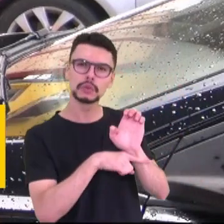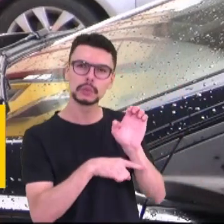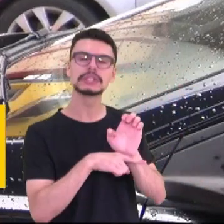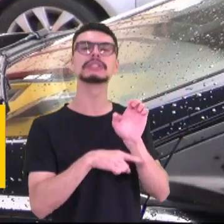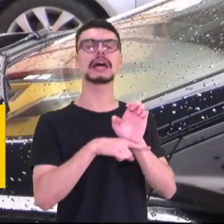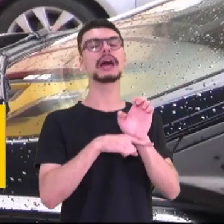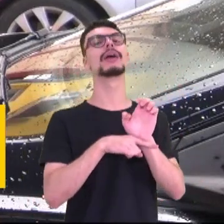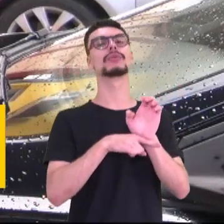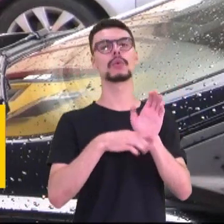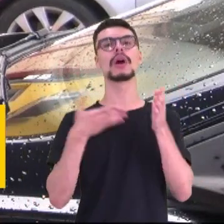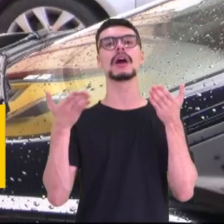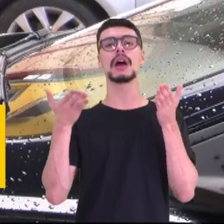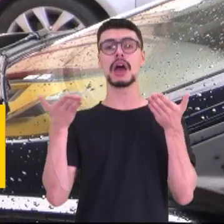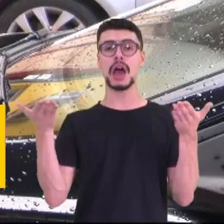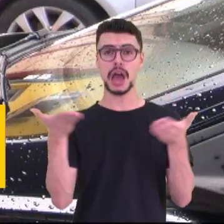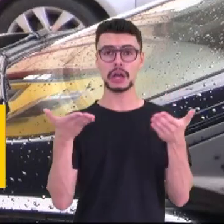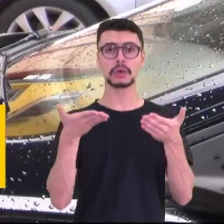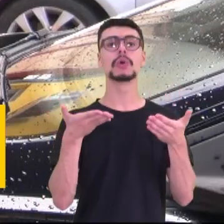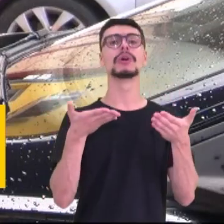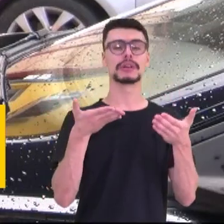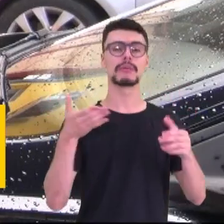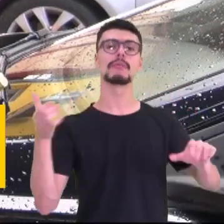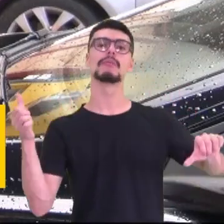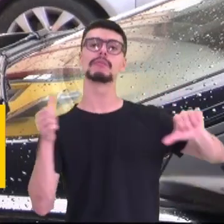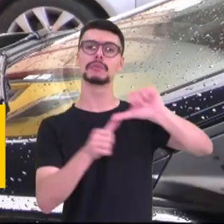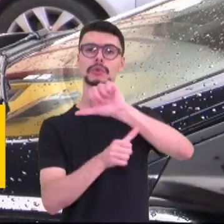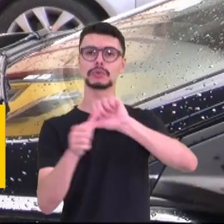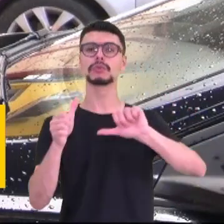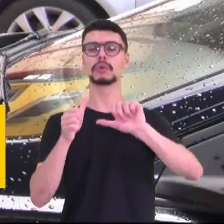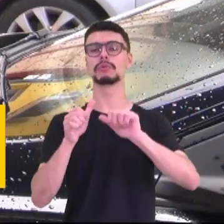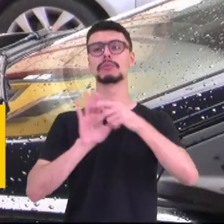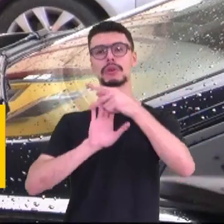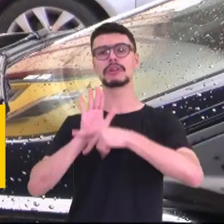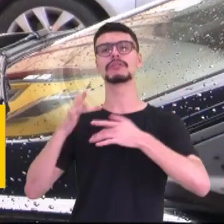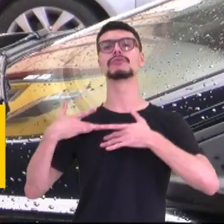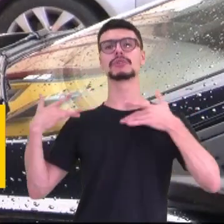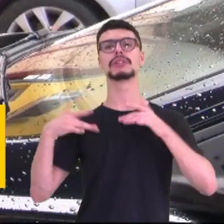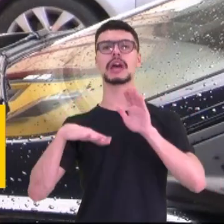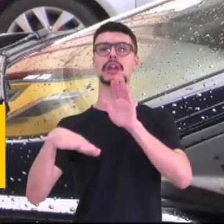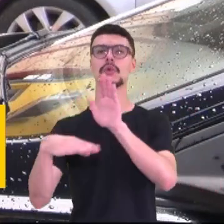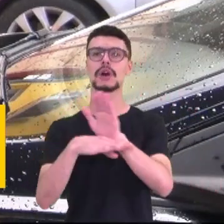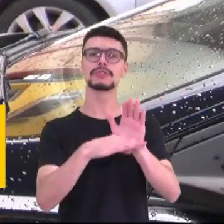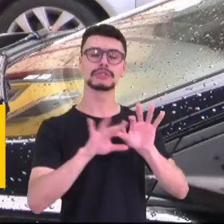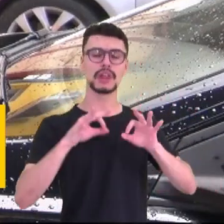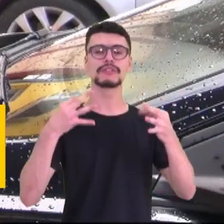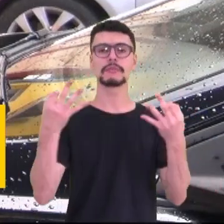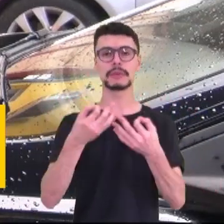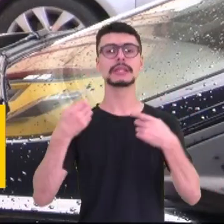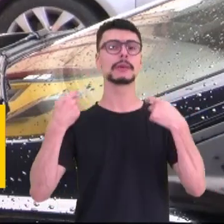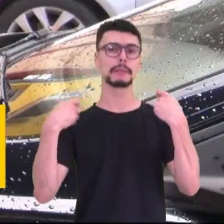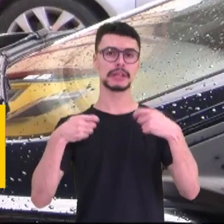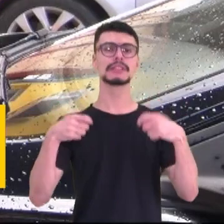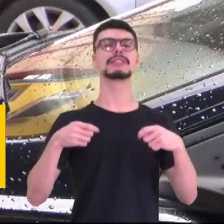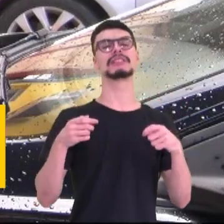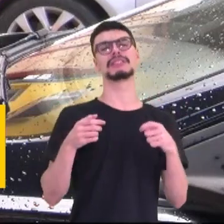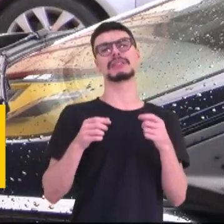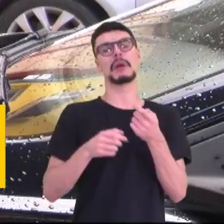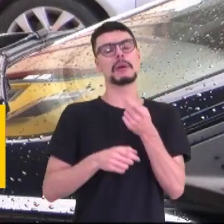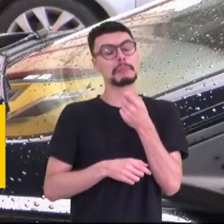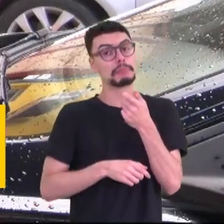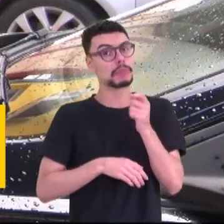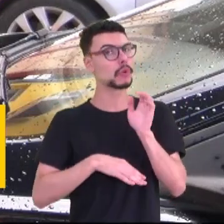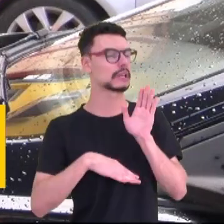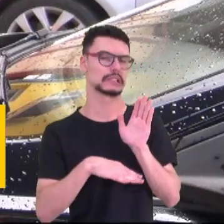projeto, elas estão nesse momento ajudando as famílias que realmente precisam mesmo nesse momento. E não é pouca ajuda, é